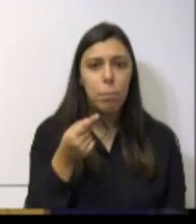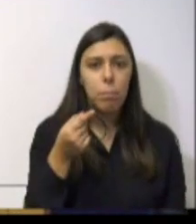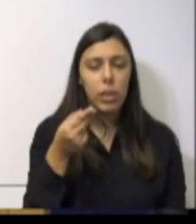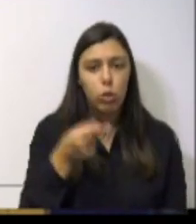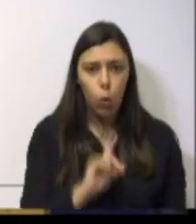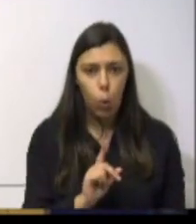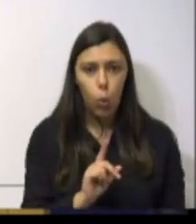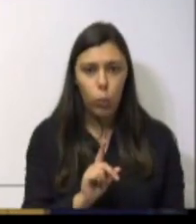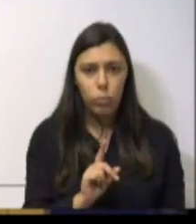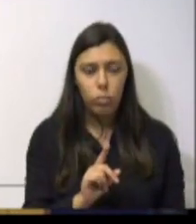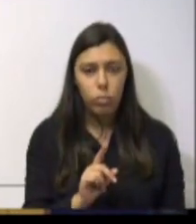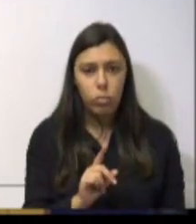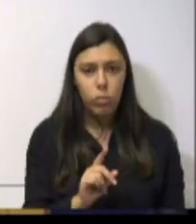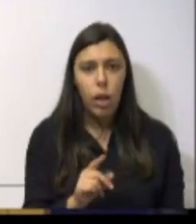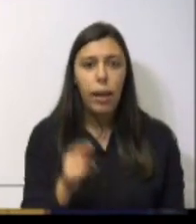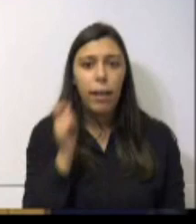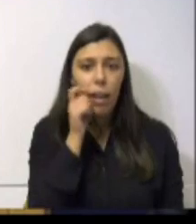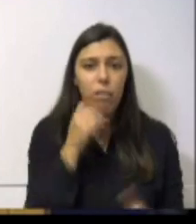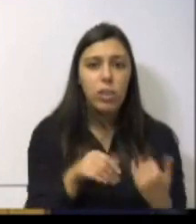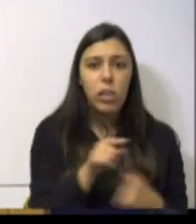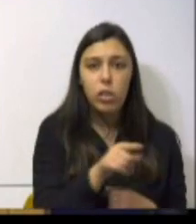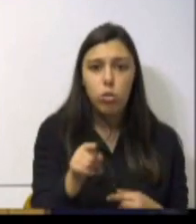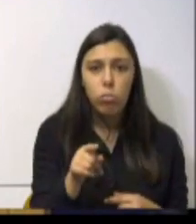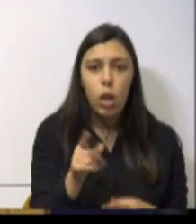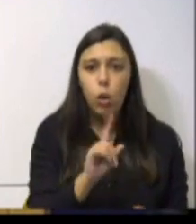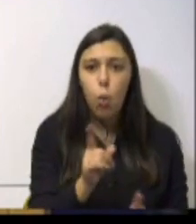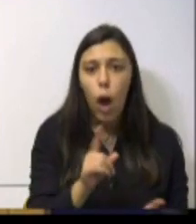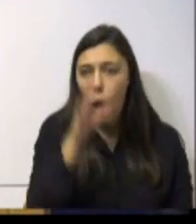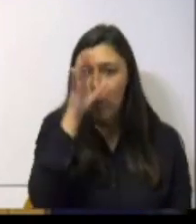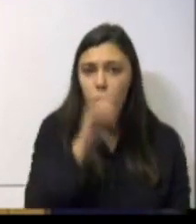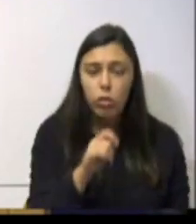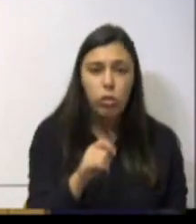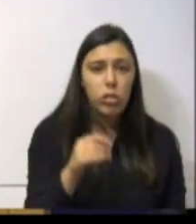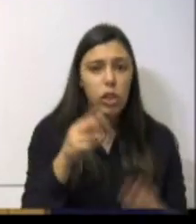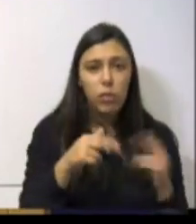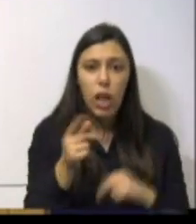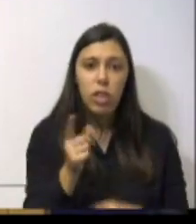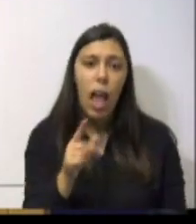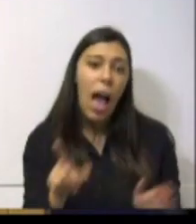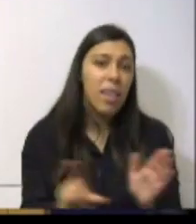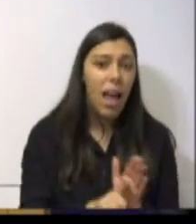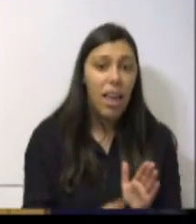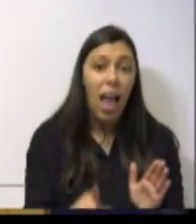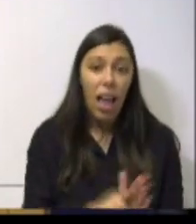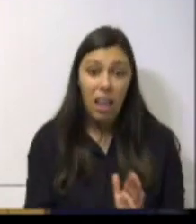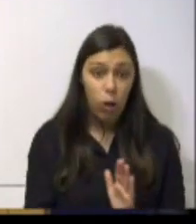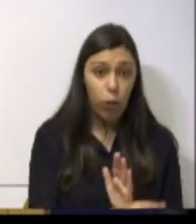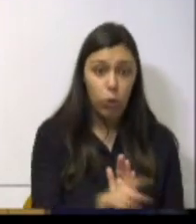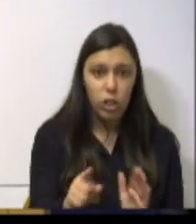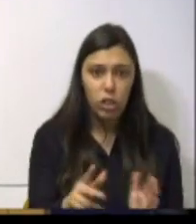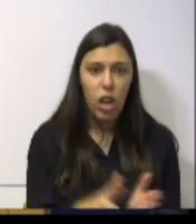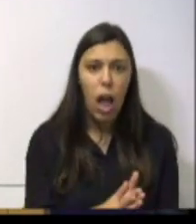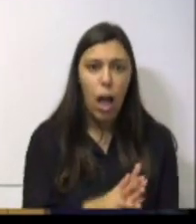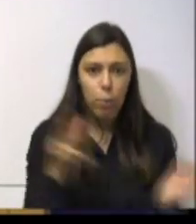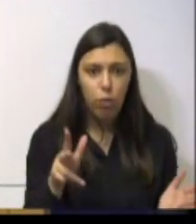verbas que vêm para a Madeira e para os Açores não é o ministro das Finanças, é a lei. E é a lei que Vossas Excelências aprovaram.